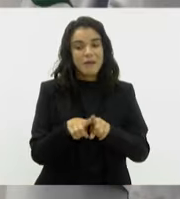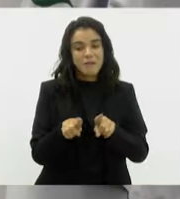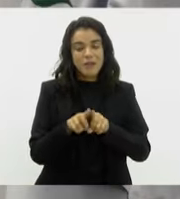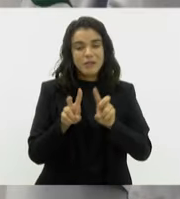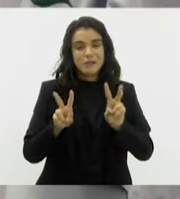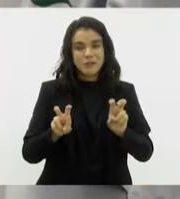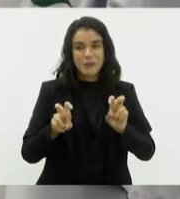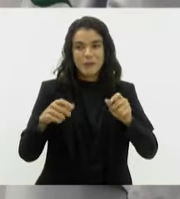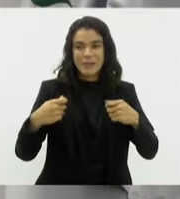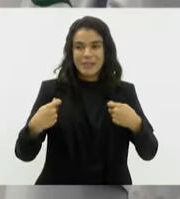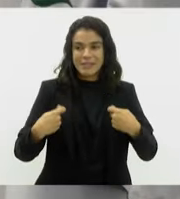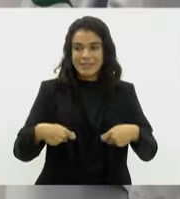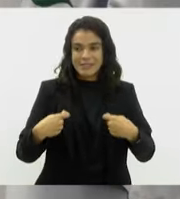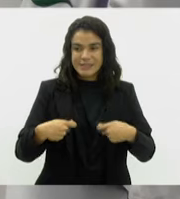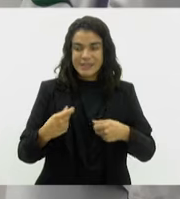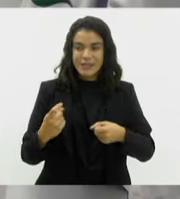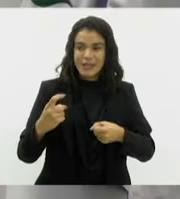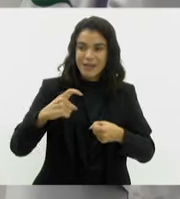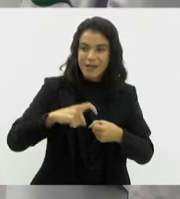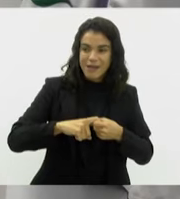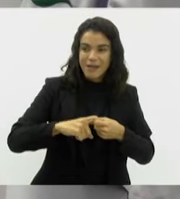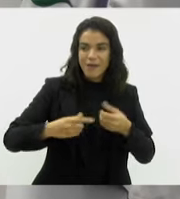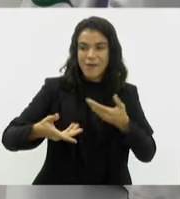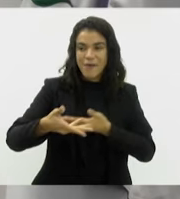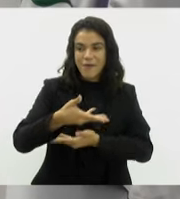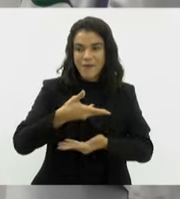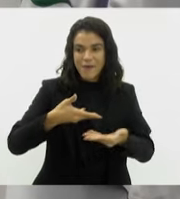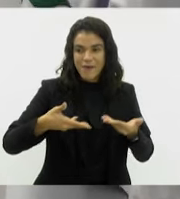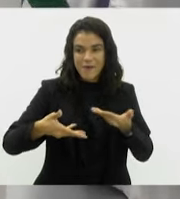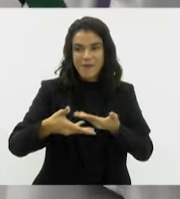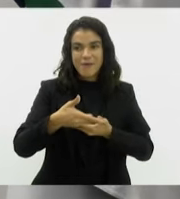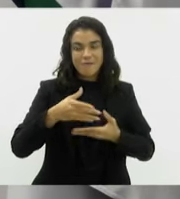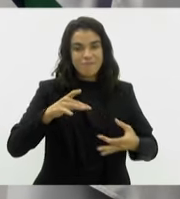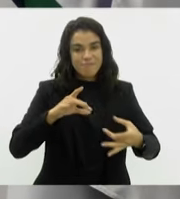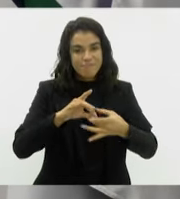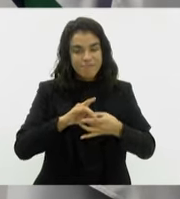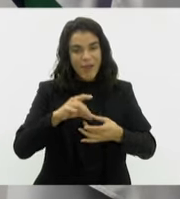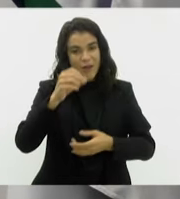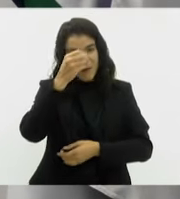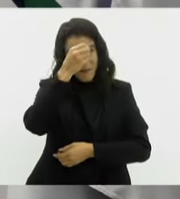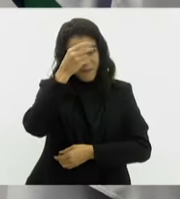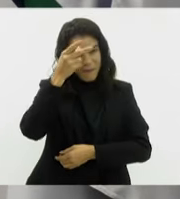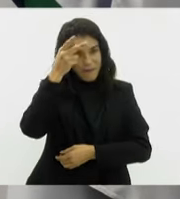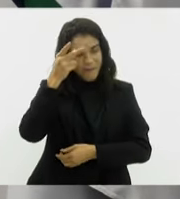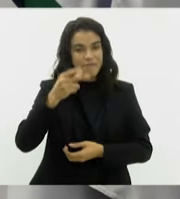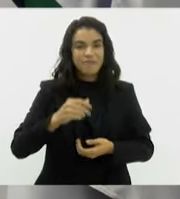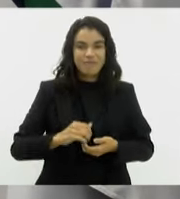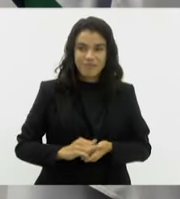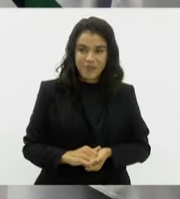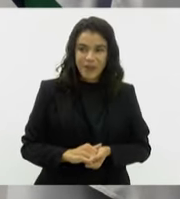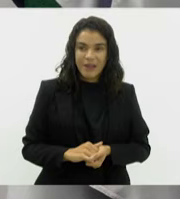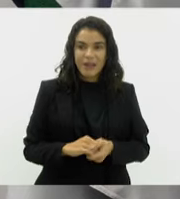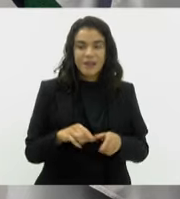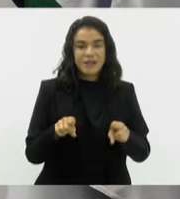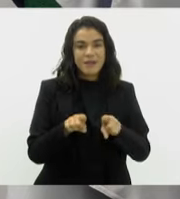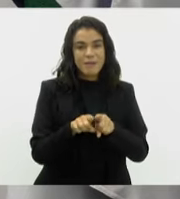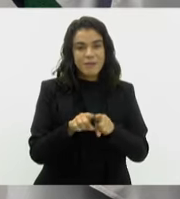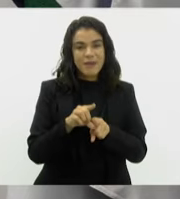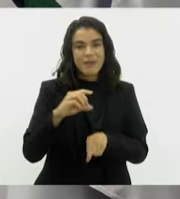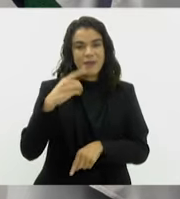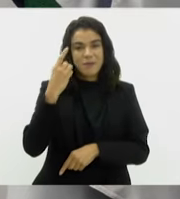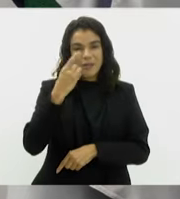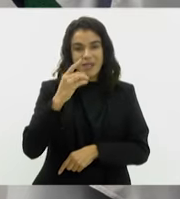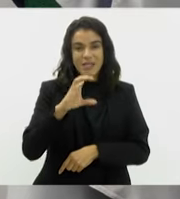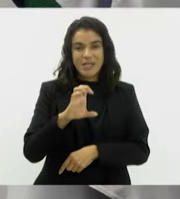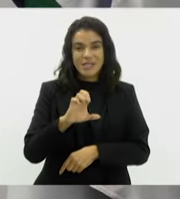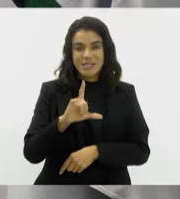necessidade do convênio, da relação com o município. Foi bem trazido aqui pelo deputado Delaroli, pela deputada Célia, inclusive